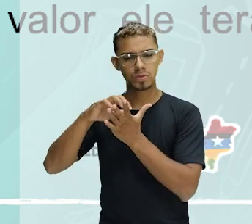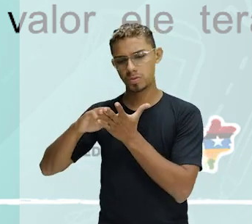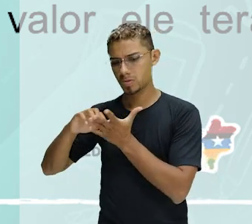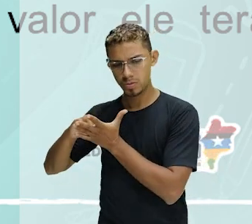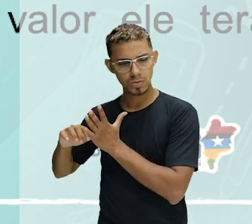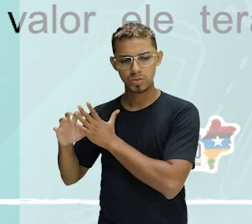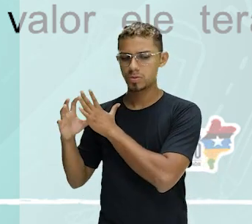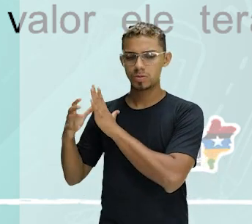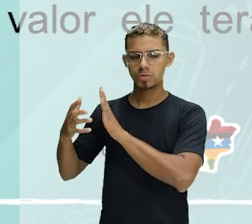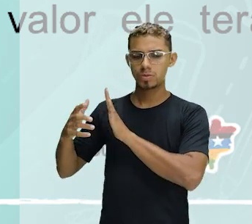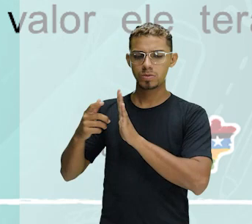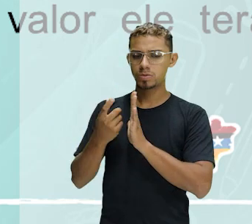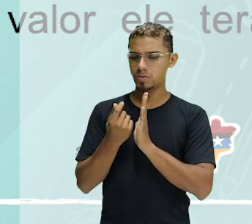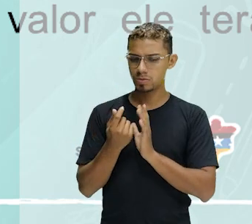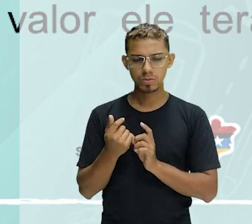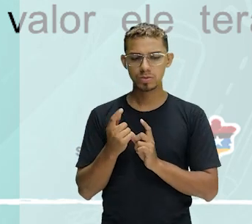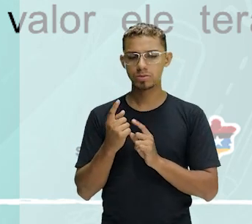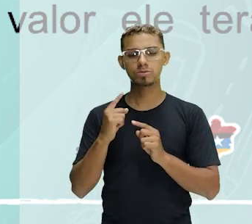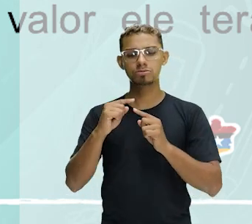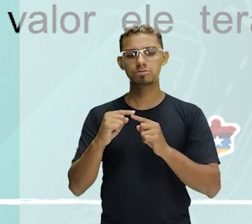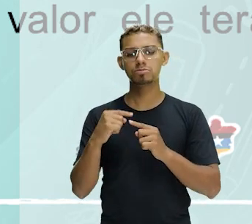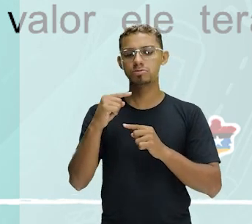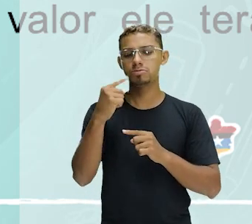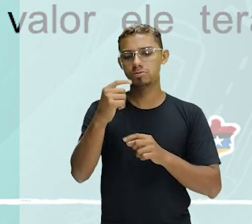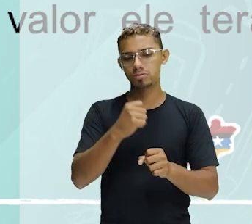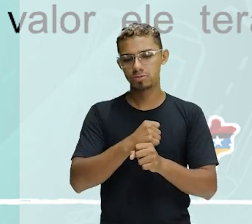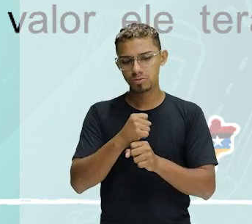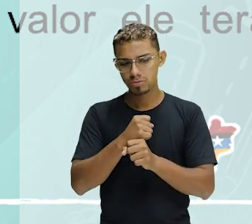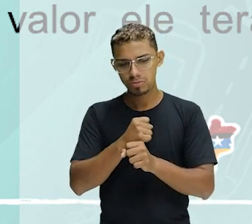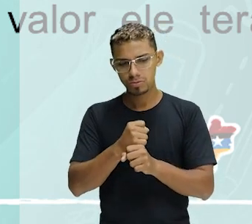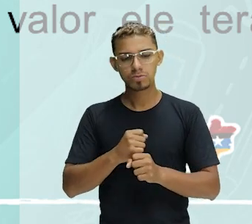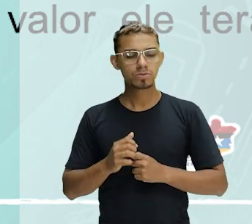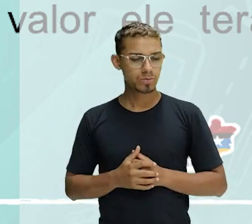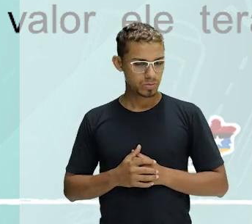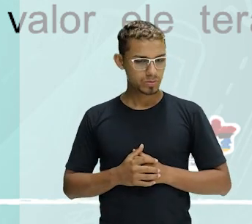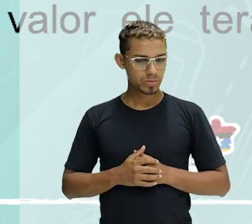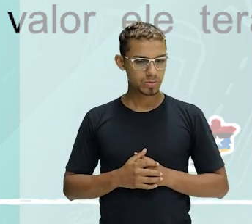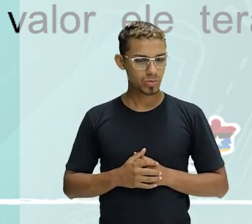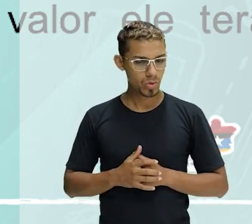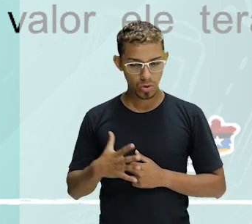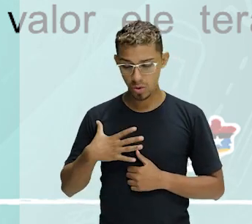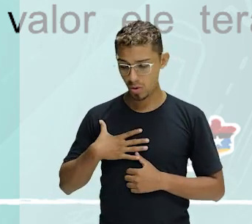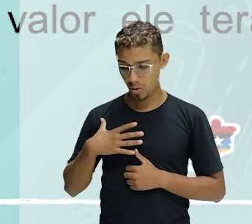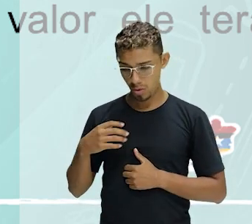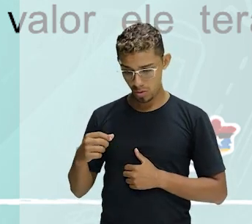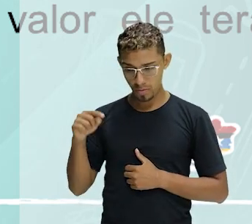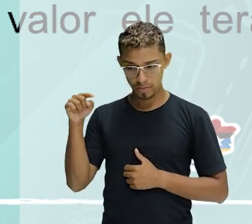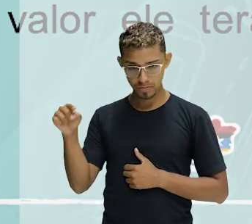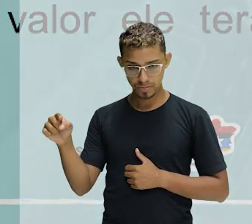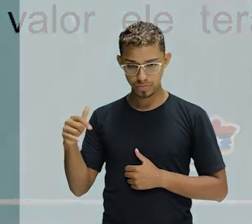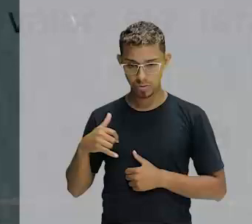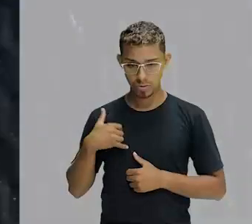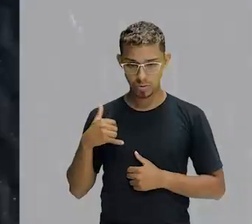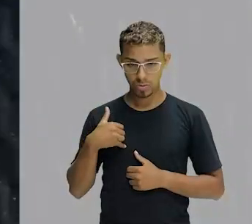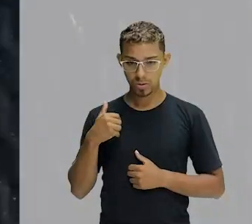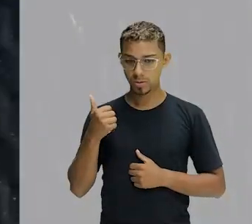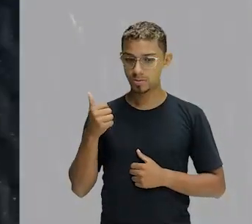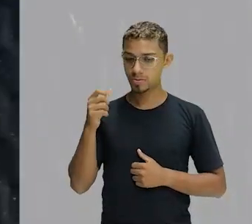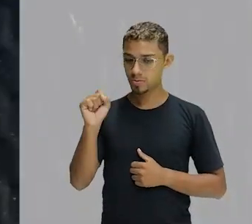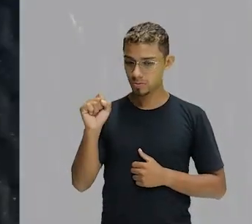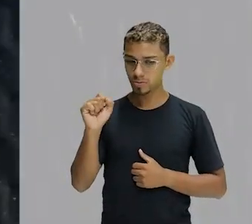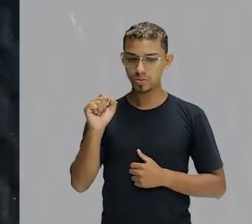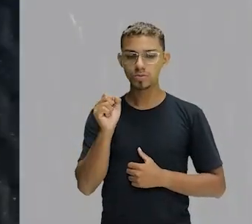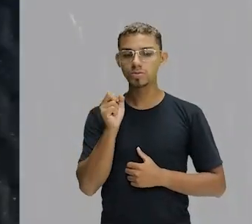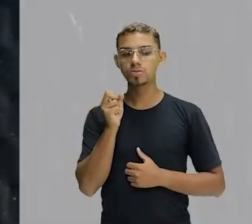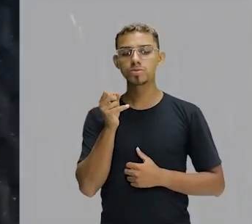nem depósito nos próximos anos. Quando o filho de Miguel completar 18 anos, que valor